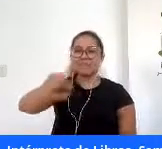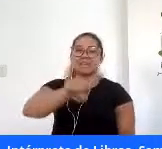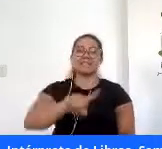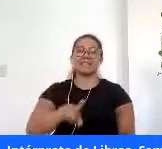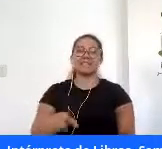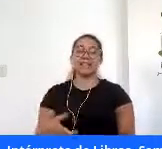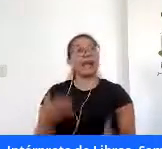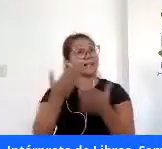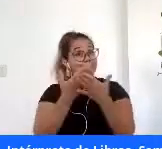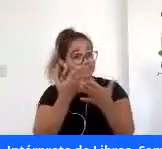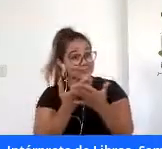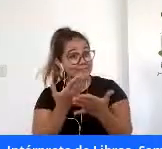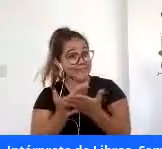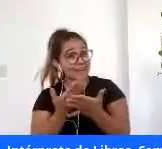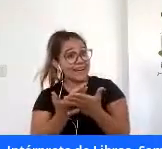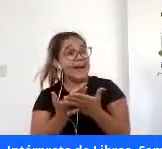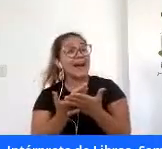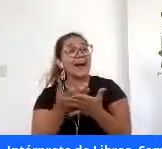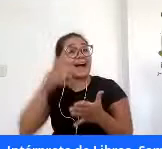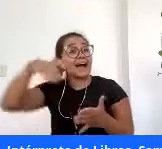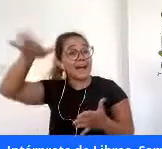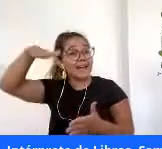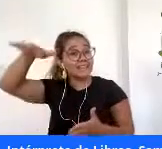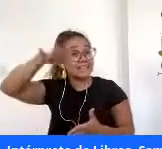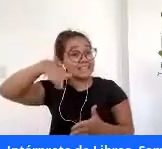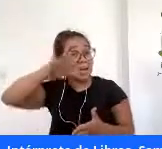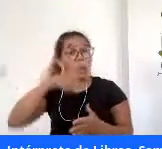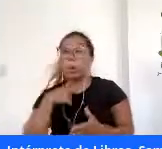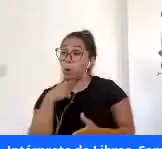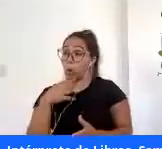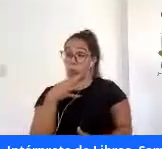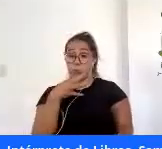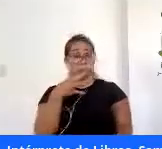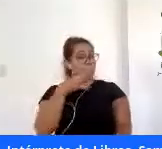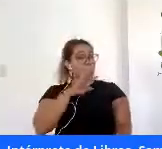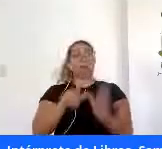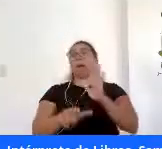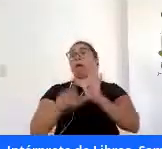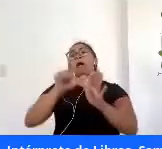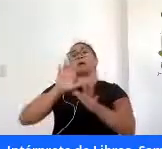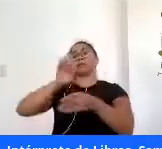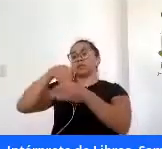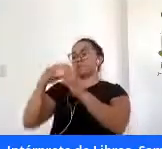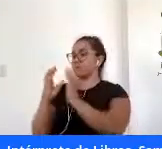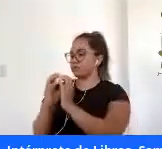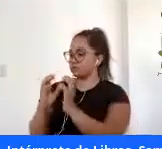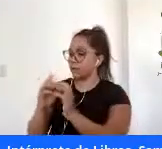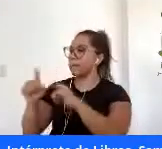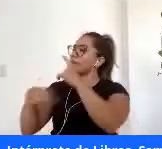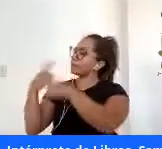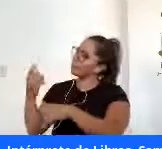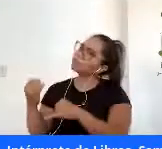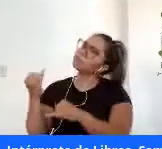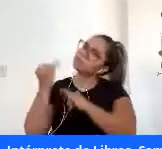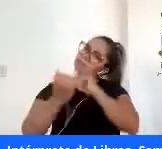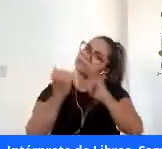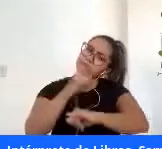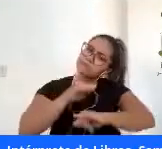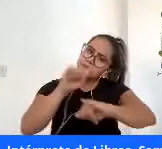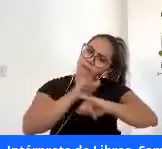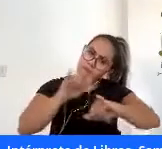estudar também, né, até mesmo regiões que eu não conhecia antes, né, para poder trazer para vocês um pouquinho de informação